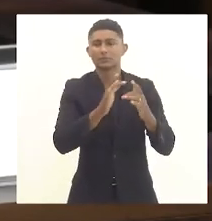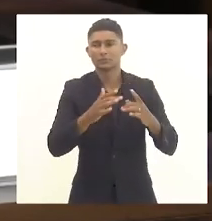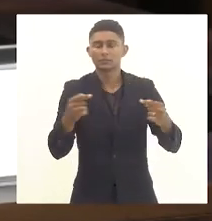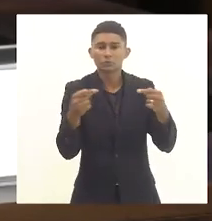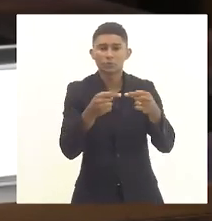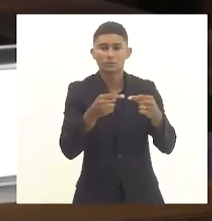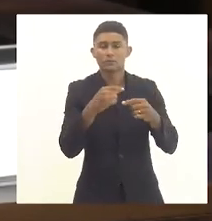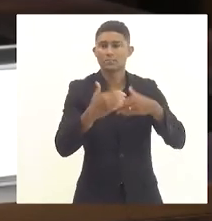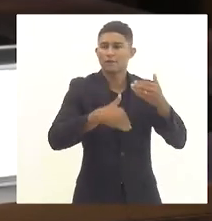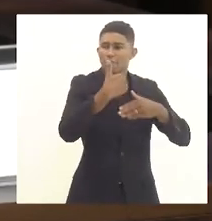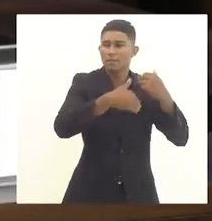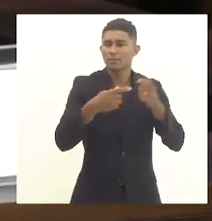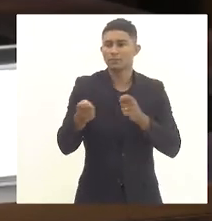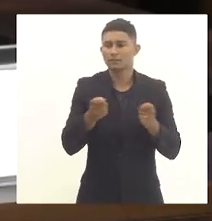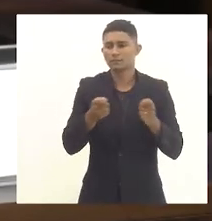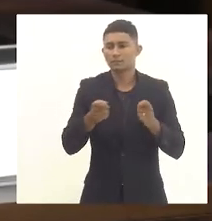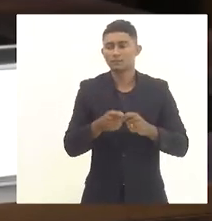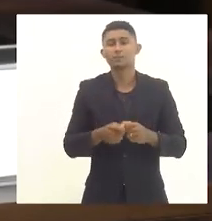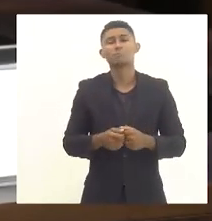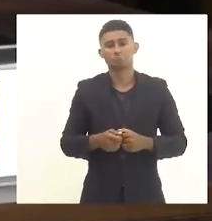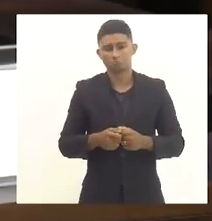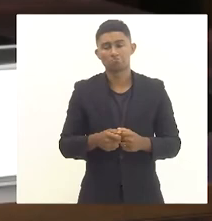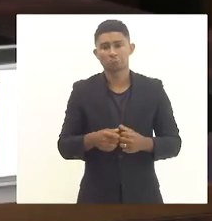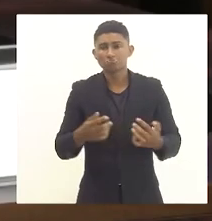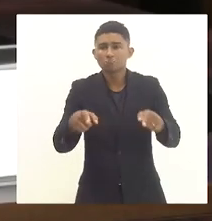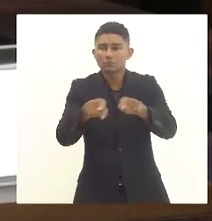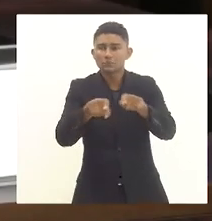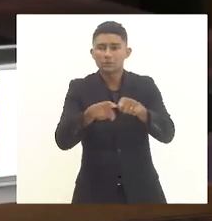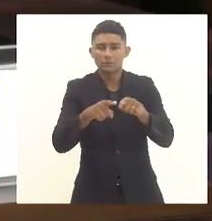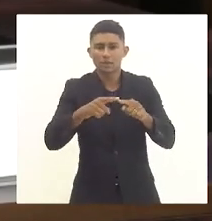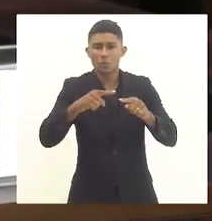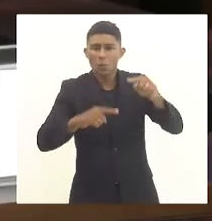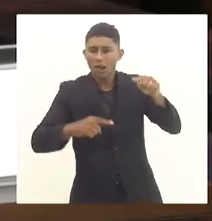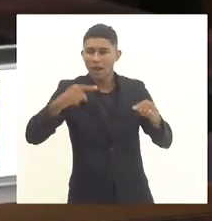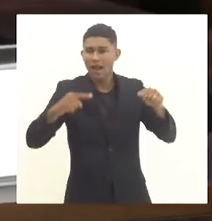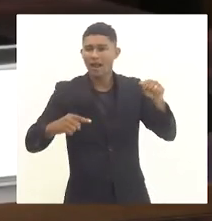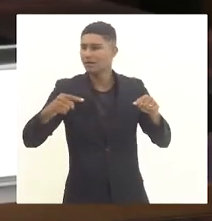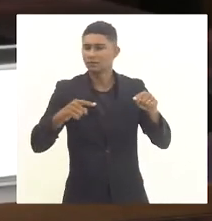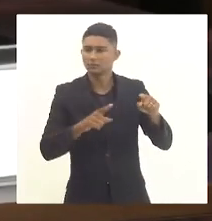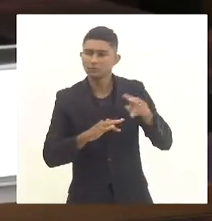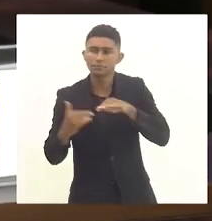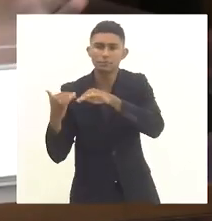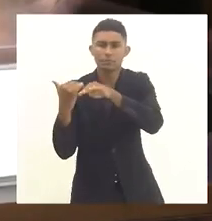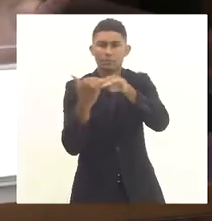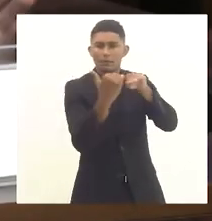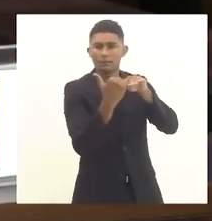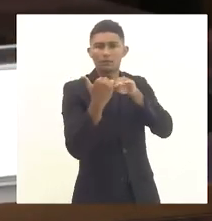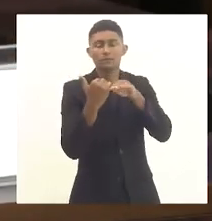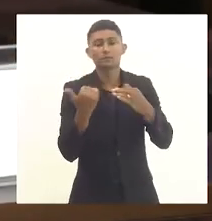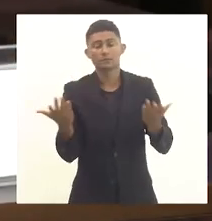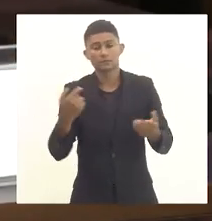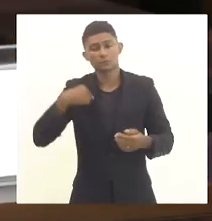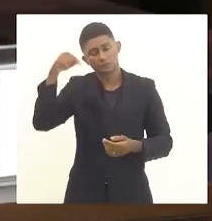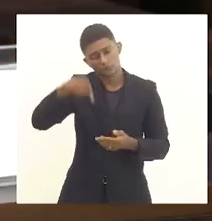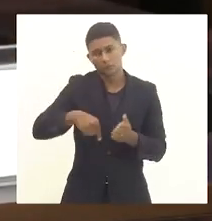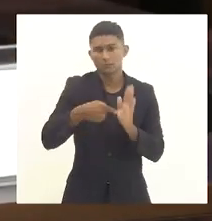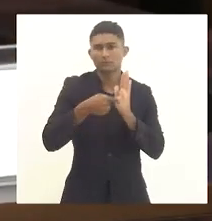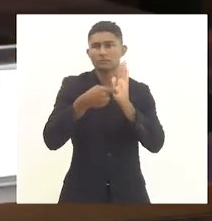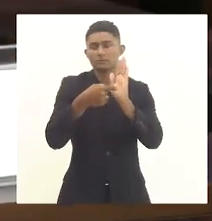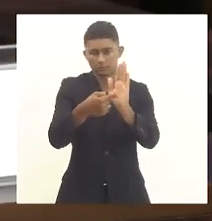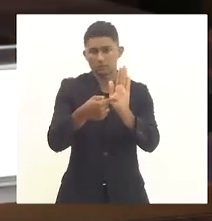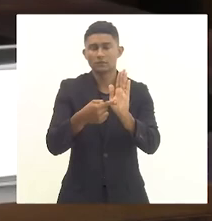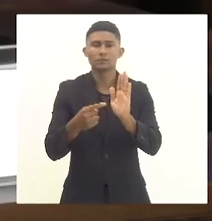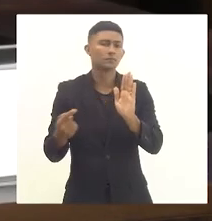desenvolvimento econômico e também de redução da desigualdade social. Bom, Queria trazer aqui para vocês, antes de botar lá meus